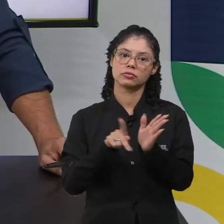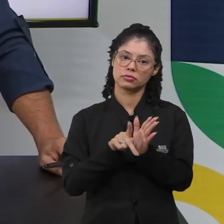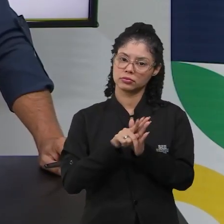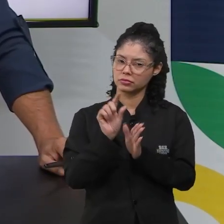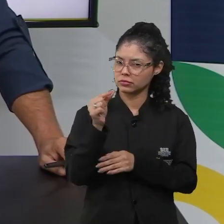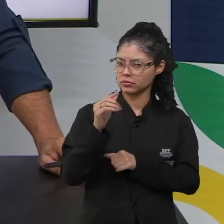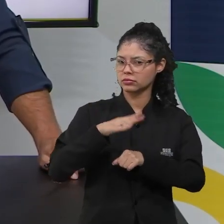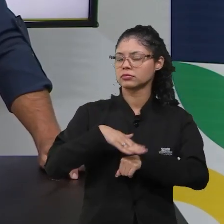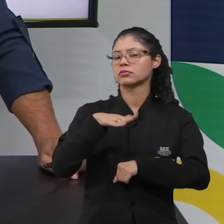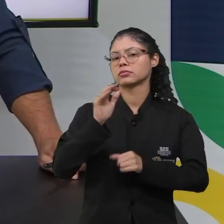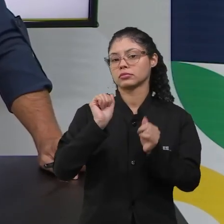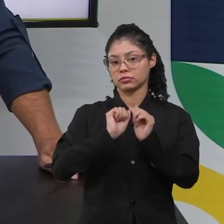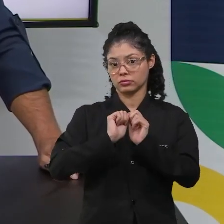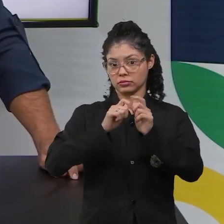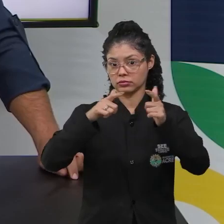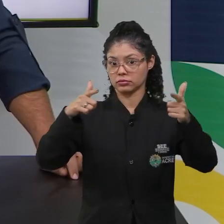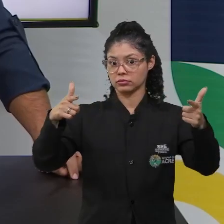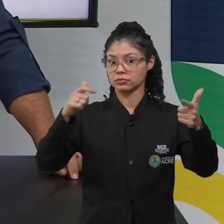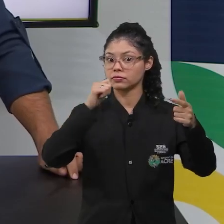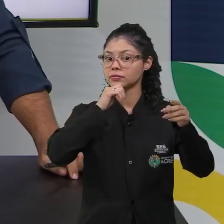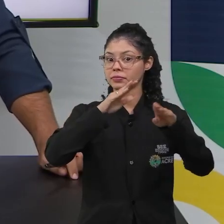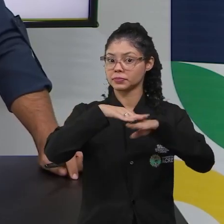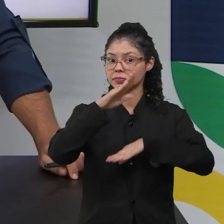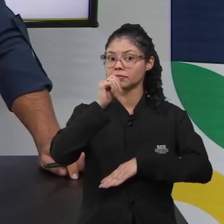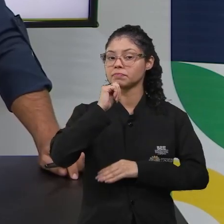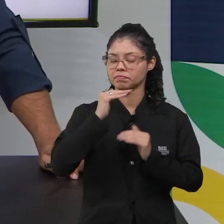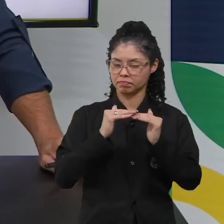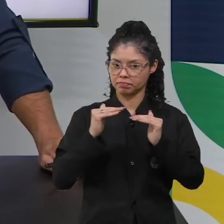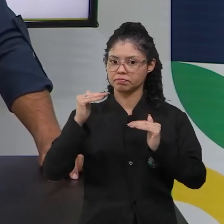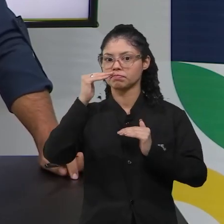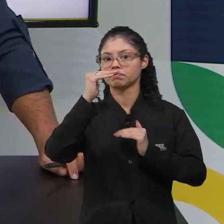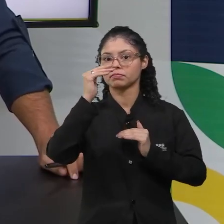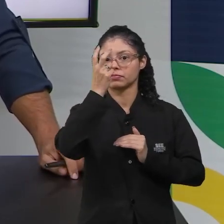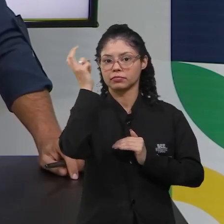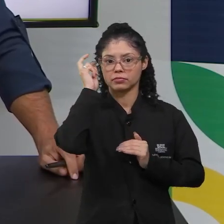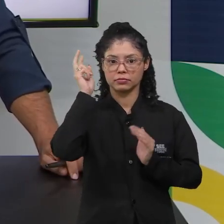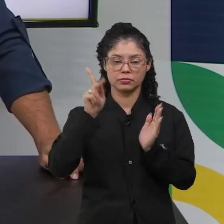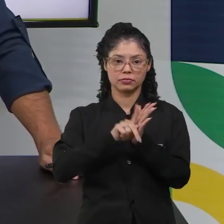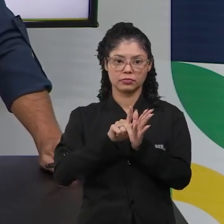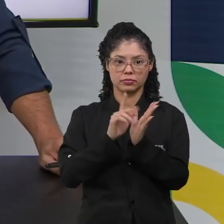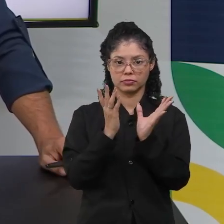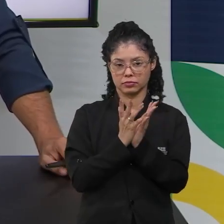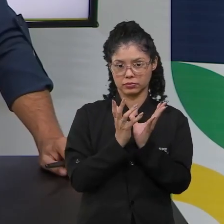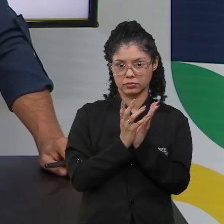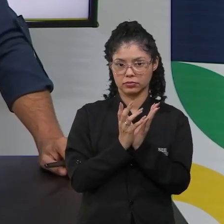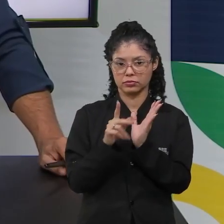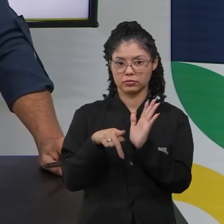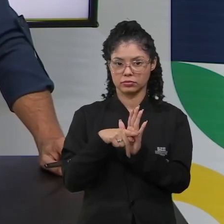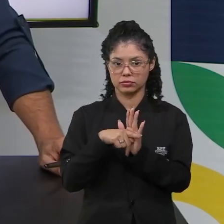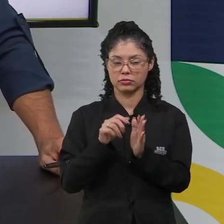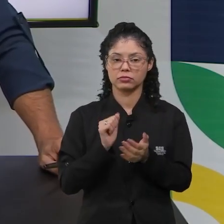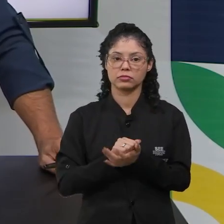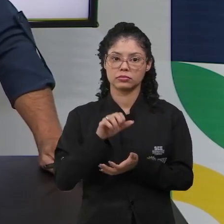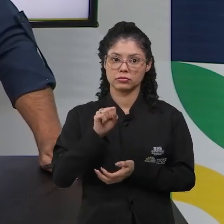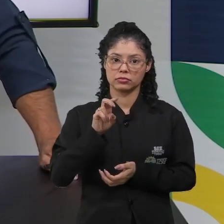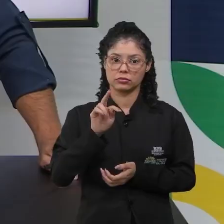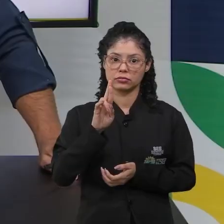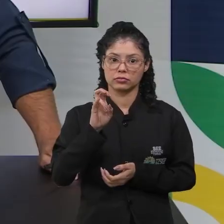um pouco mais e ampliar suas perspectivas para ir além de uma cultura específica para um grupo específico. O Super